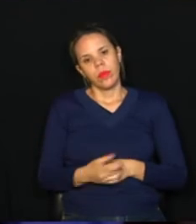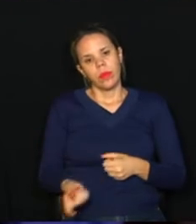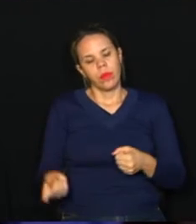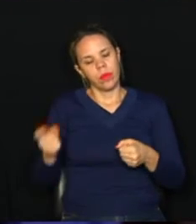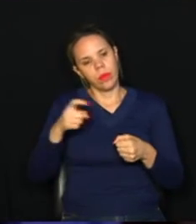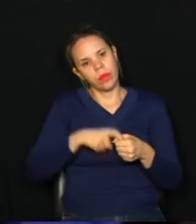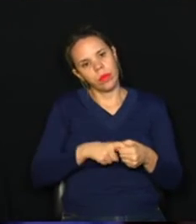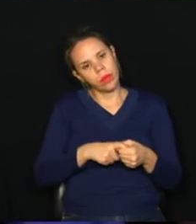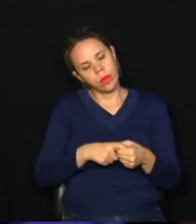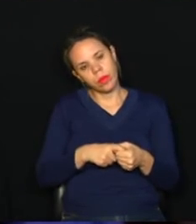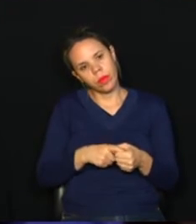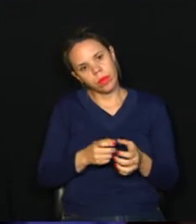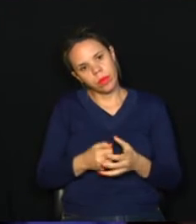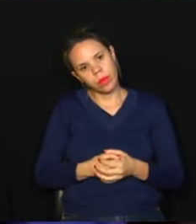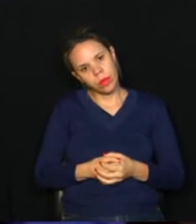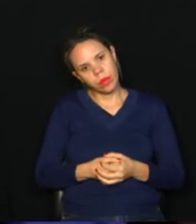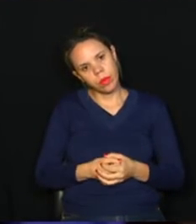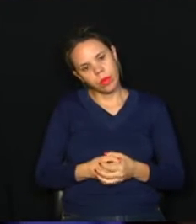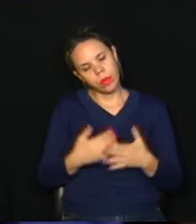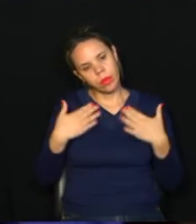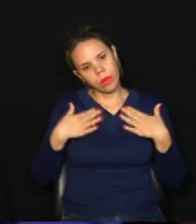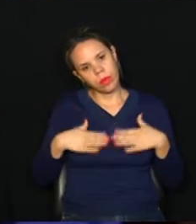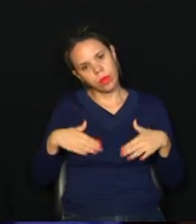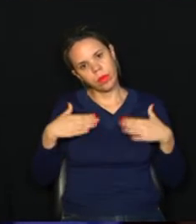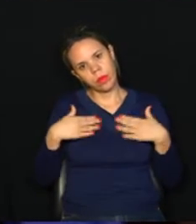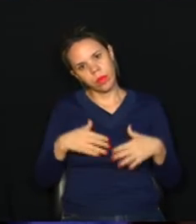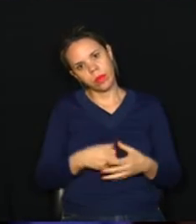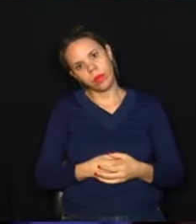retomada mais tranquila,